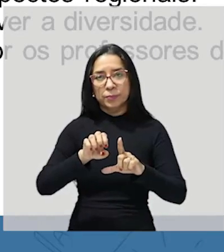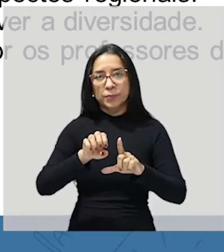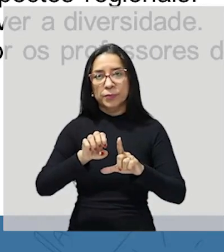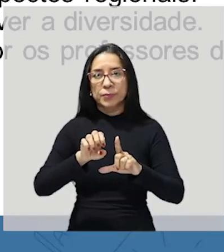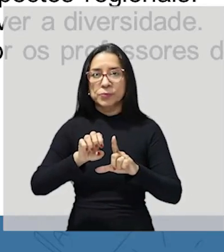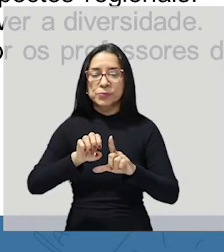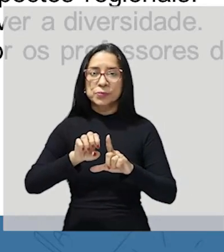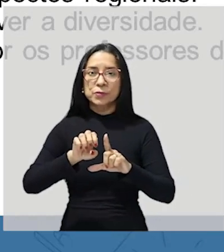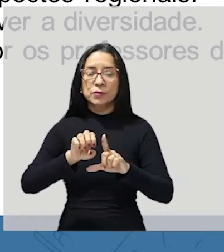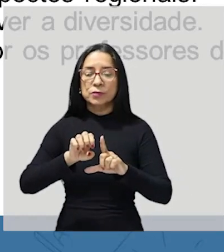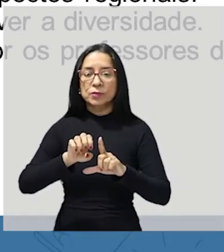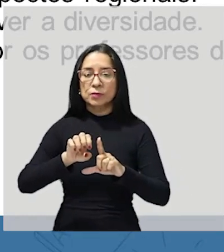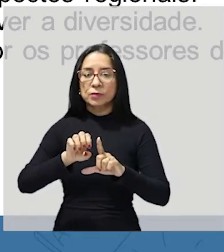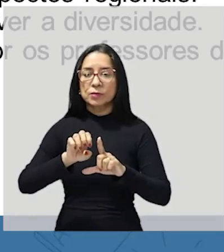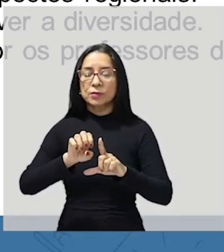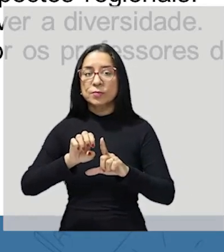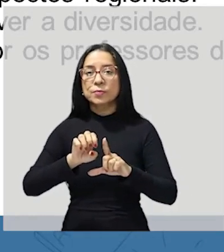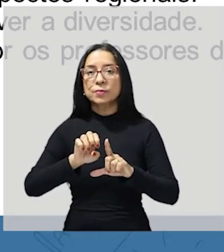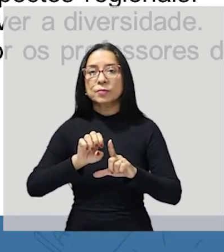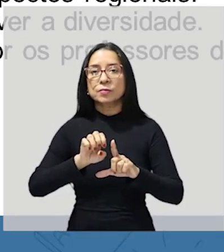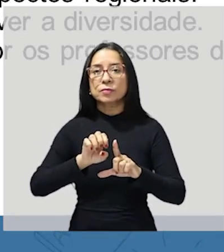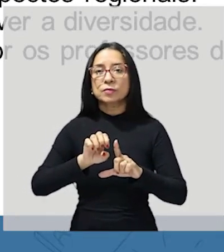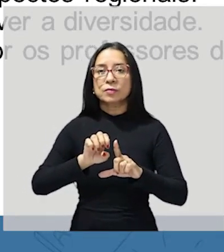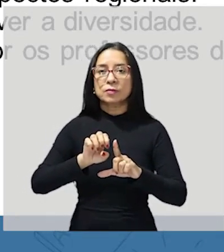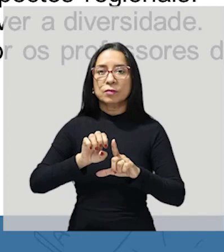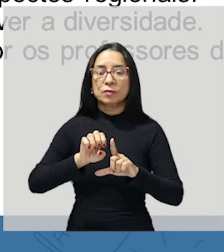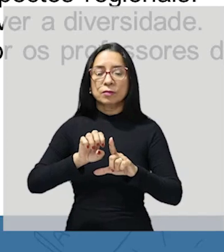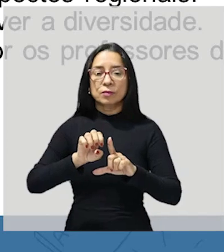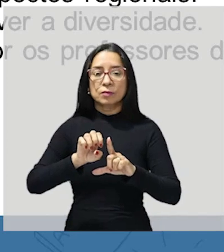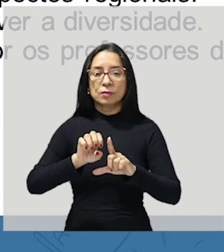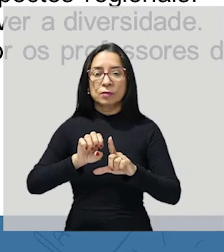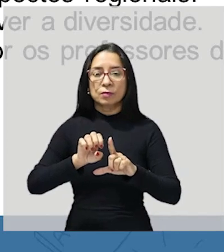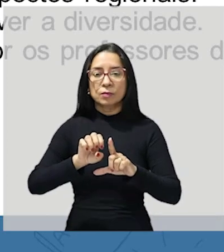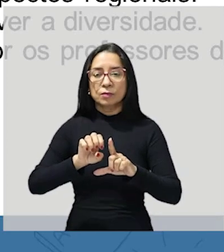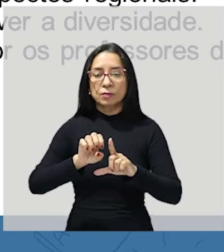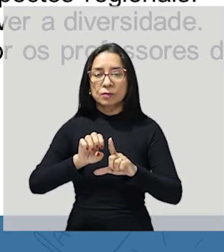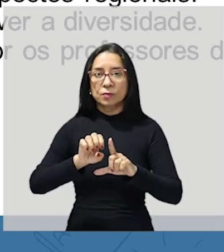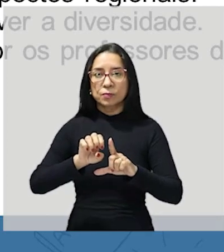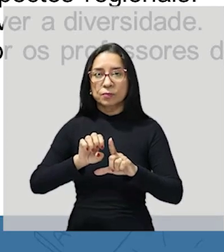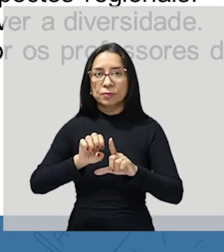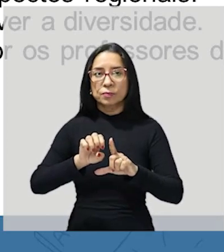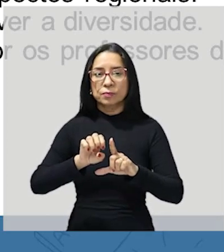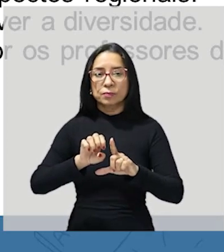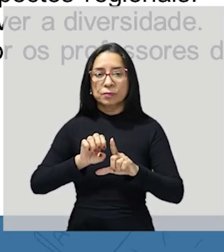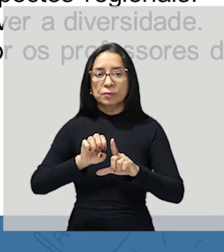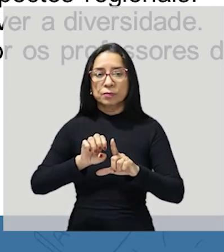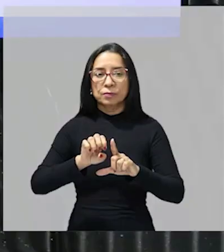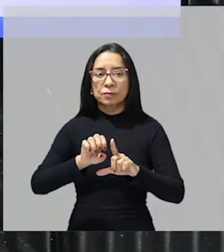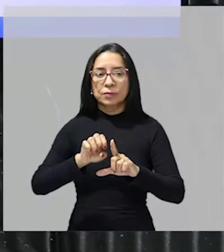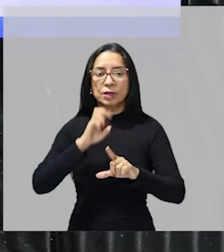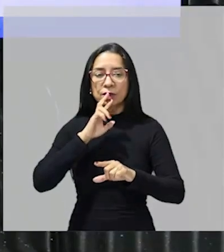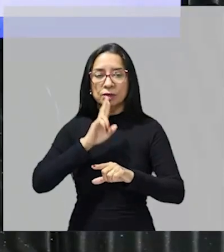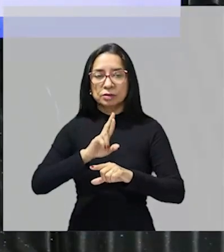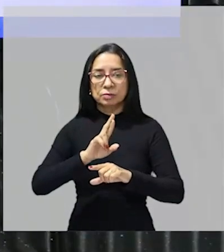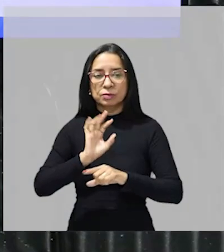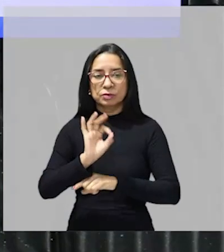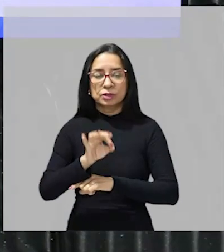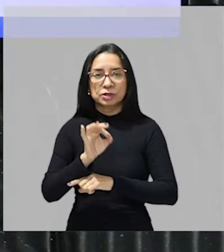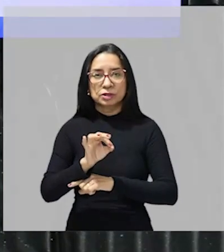diversidade ou debater as práticas sobre multilinguismo para formar melhor os professores de línguas. A alternativa